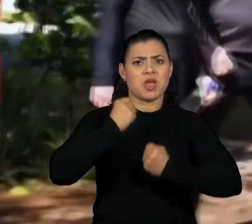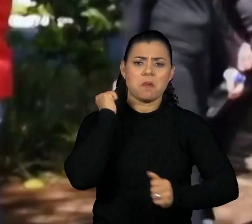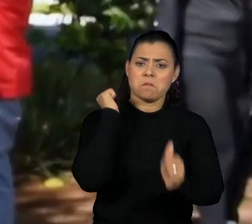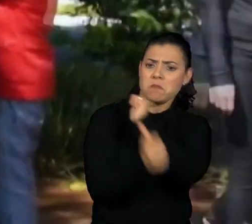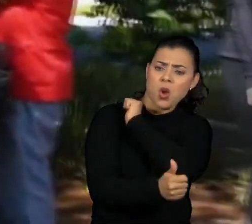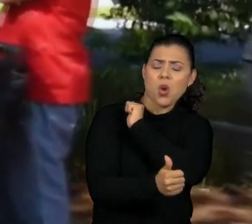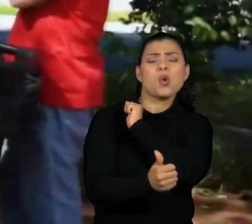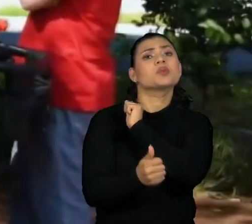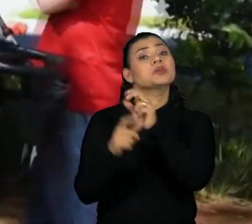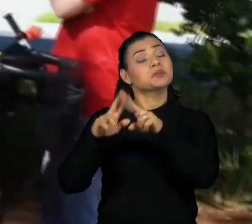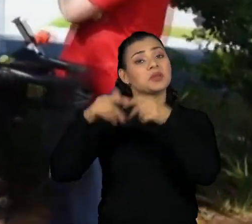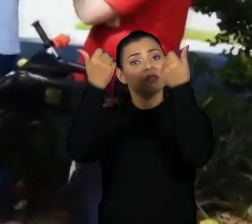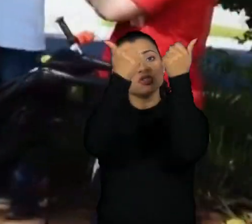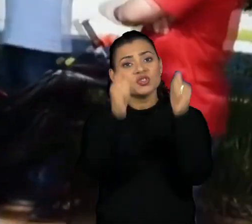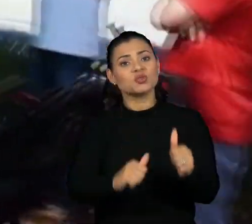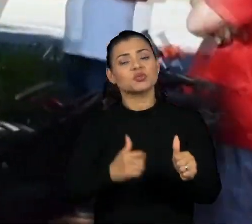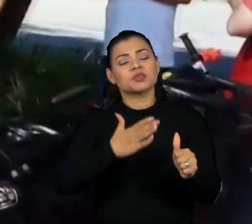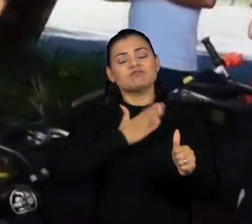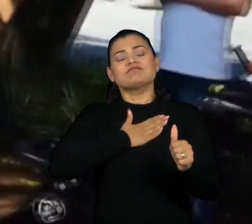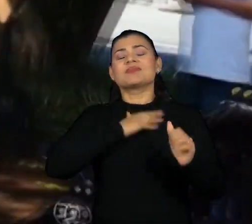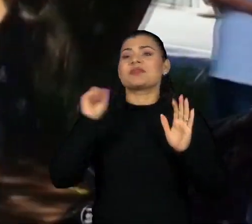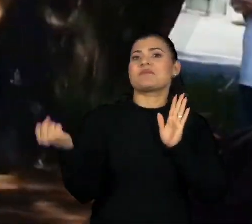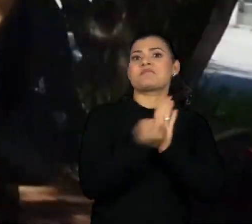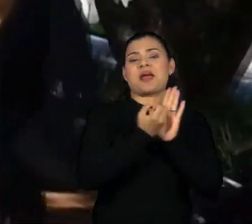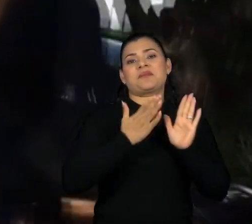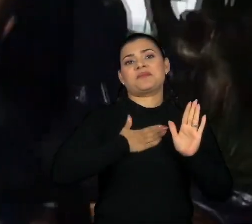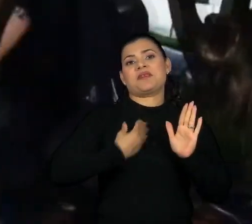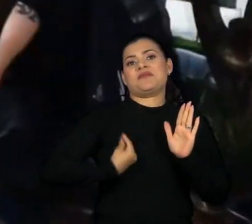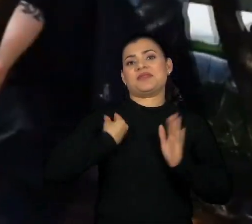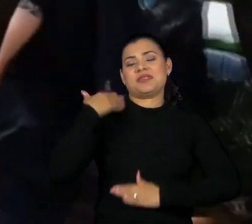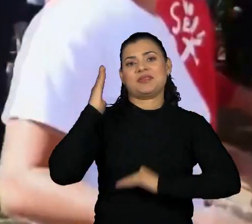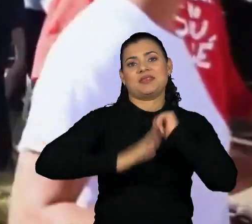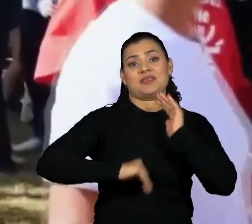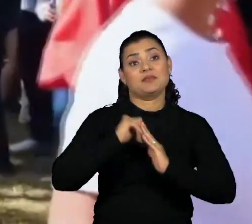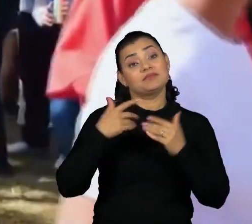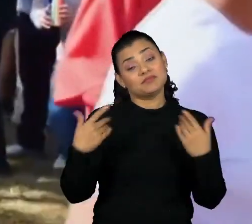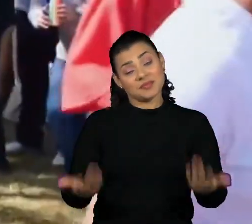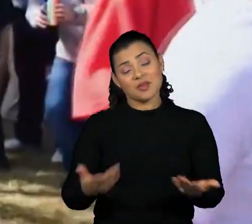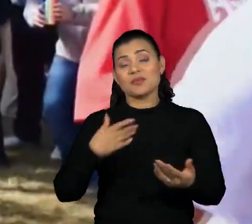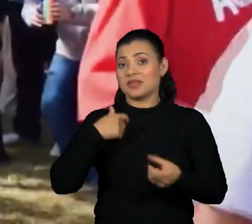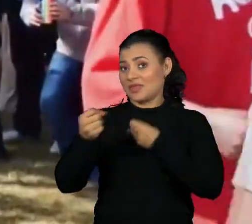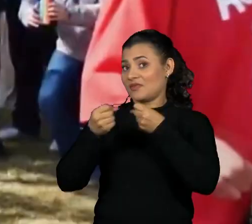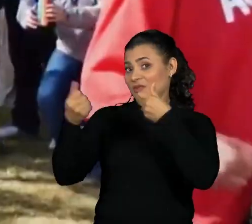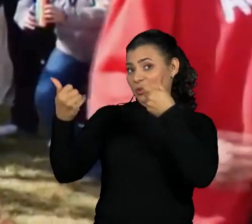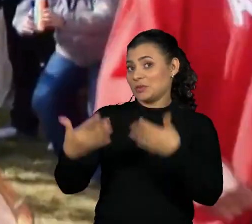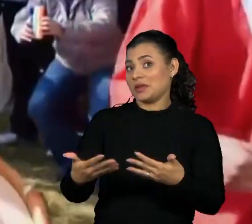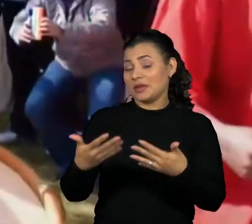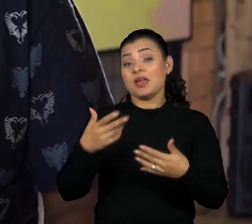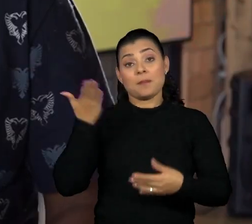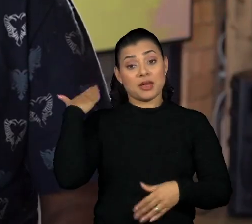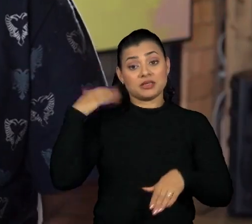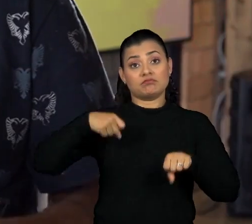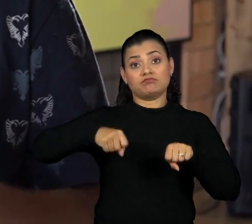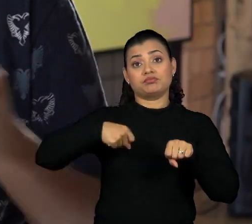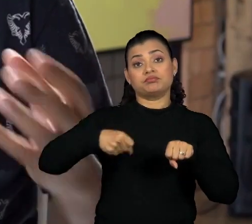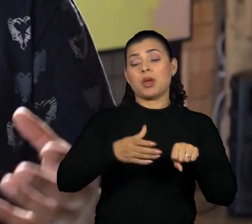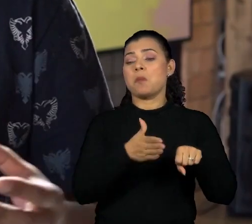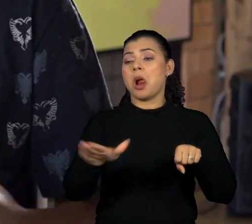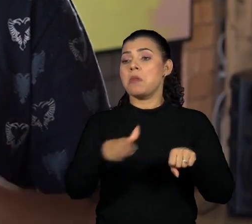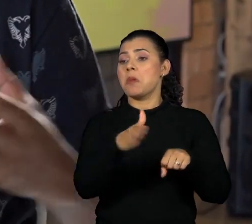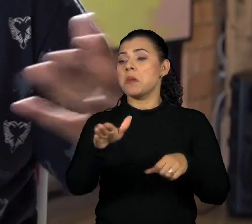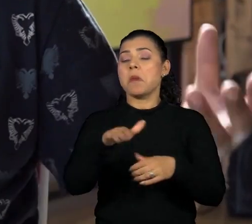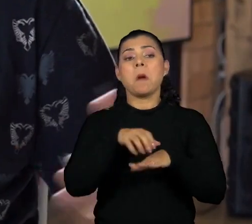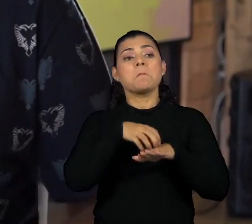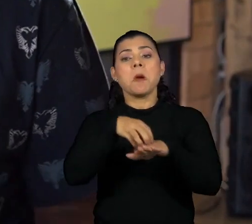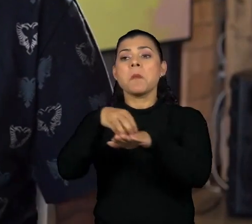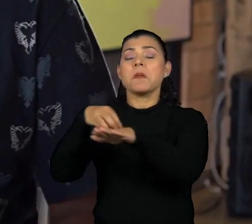E ter feito essa escultura foi um grande marco, assim, na minha carreira, né? Porque, como eu disse aqui na entrevista, quando eu era office boy, eu já me deslumbrava com